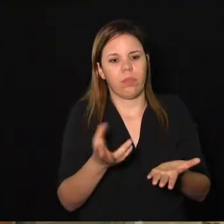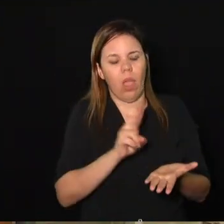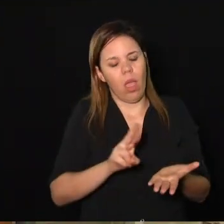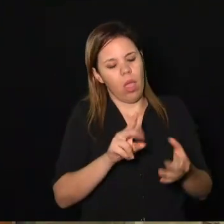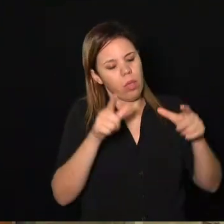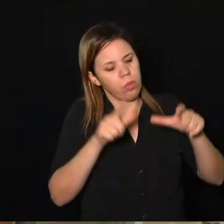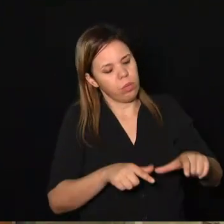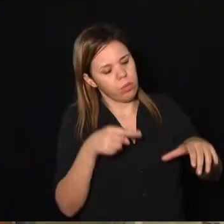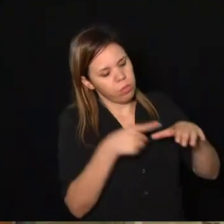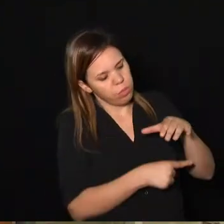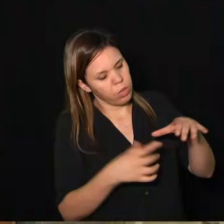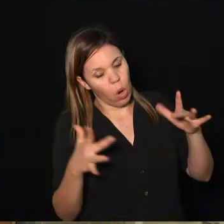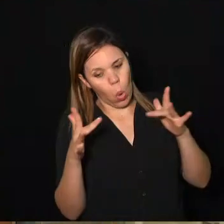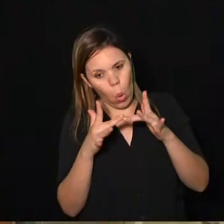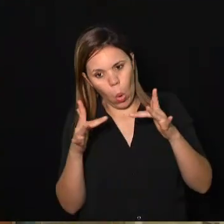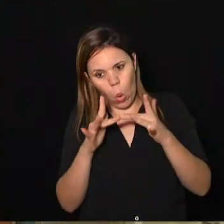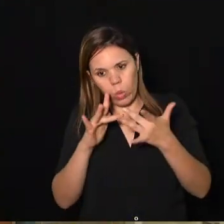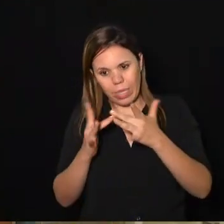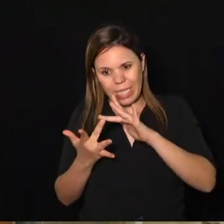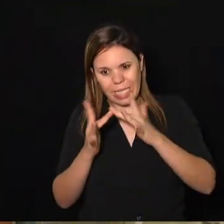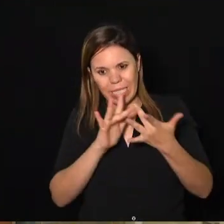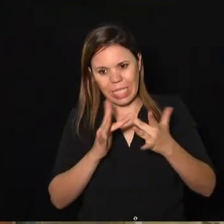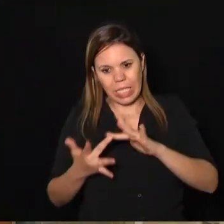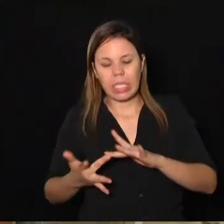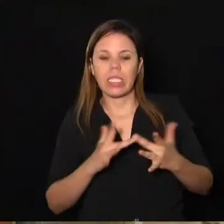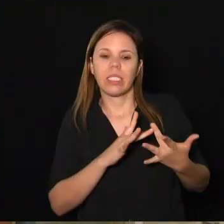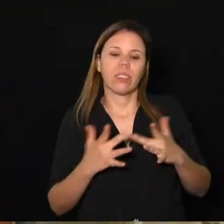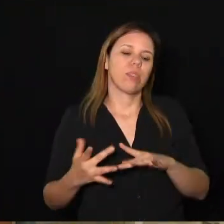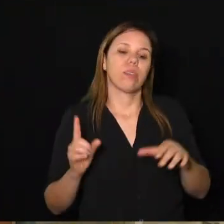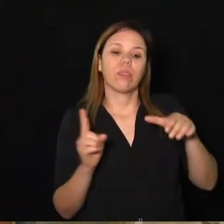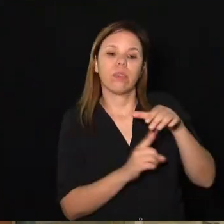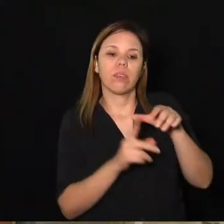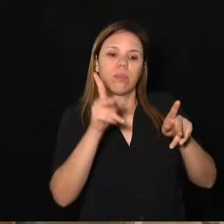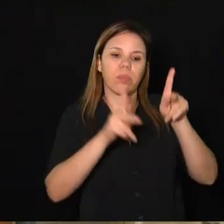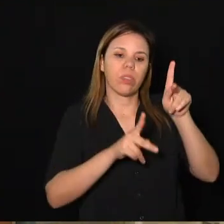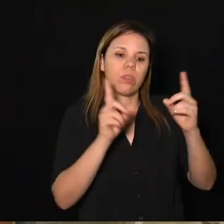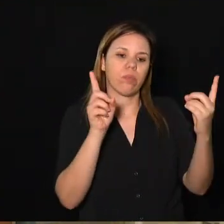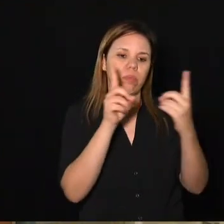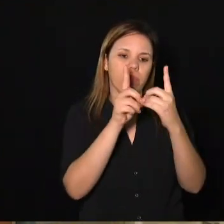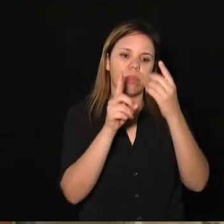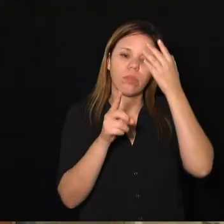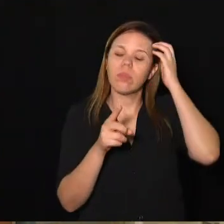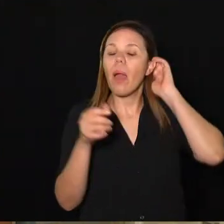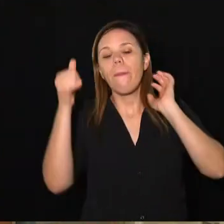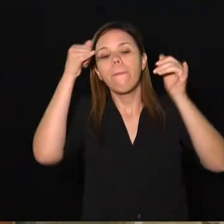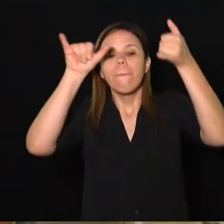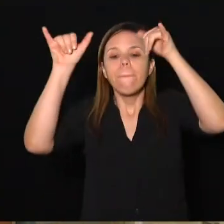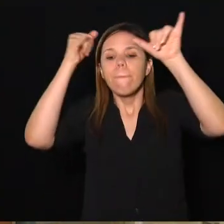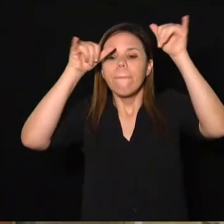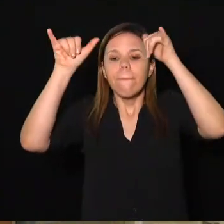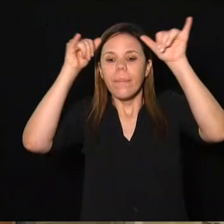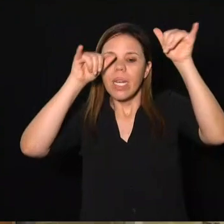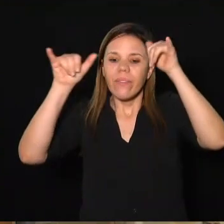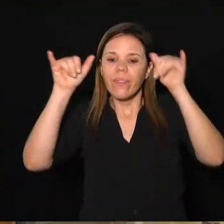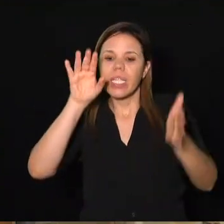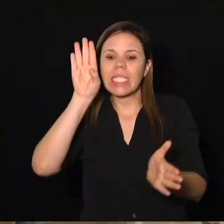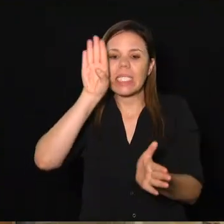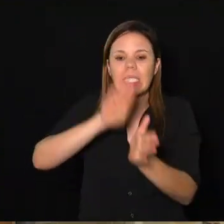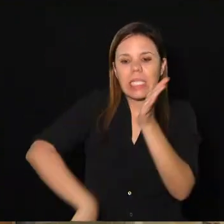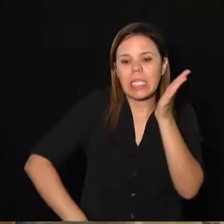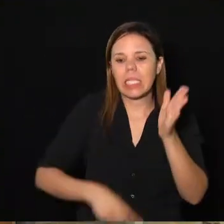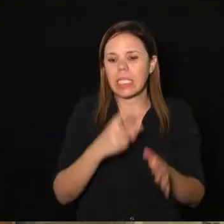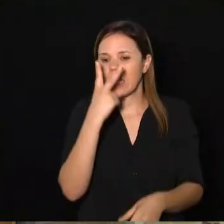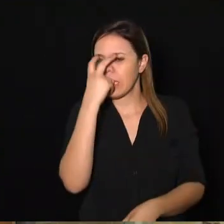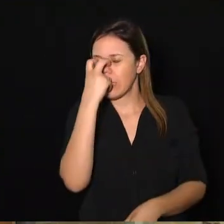que ele vai ter contato com o paciente e realizar esse importante trabalho de prevenção e combate à cegueira